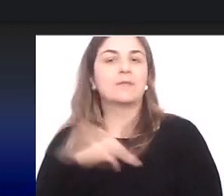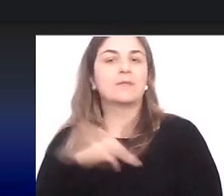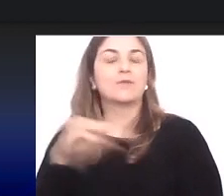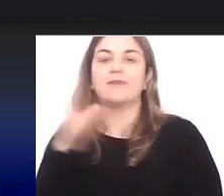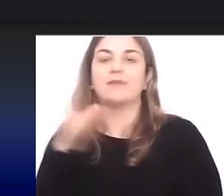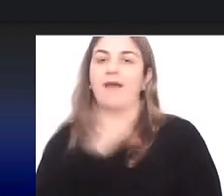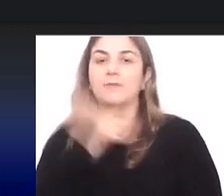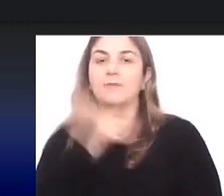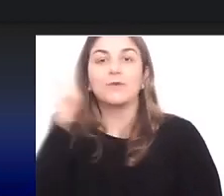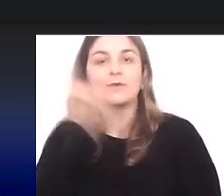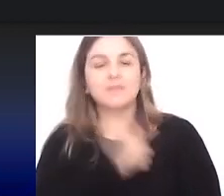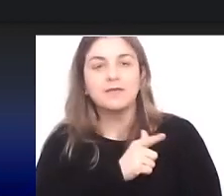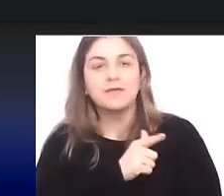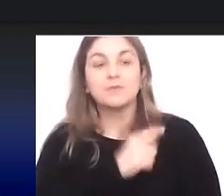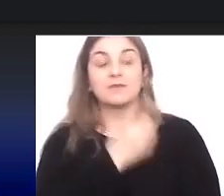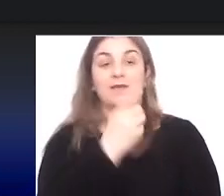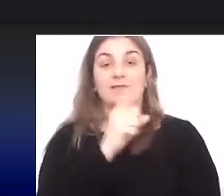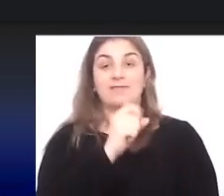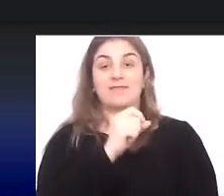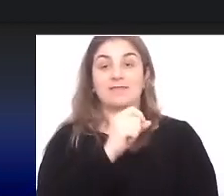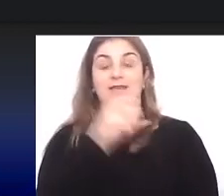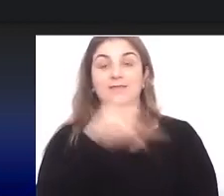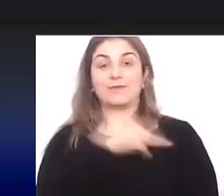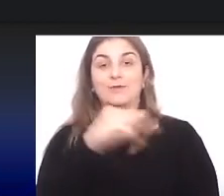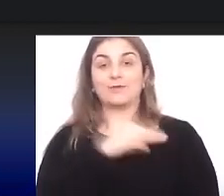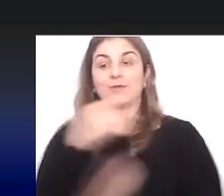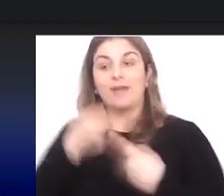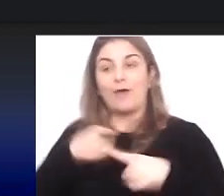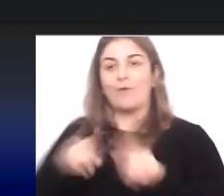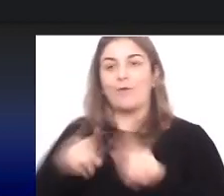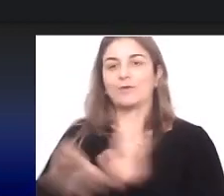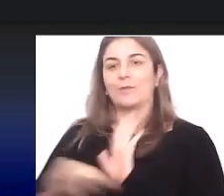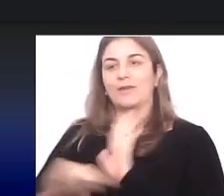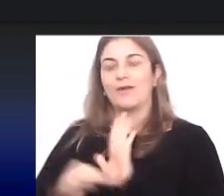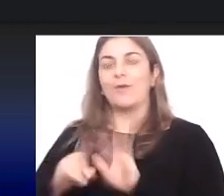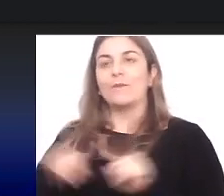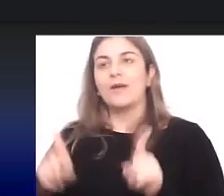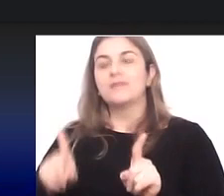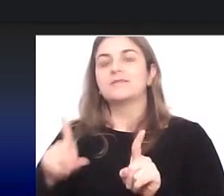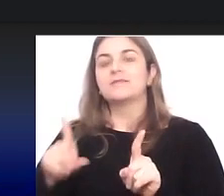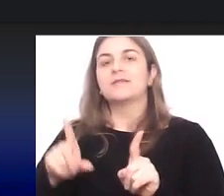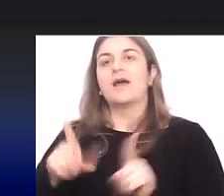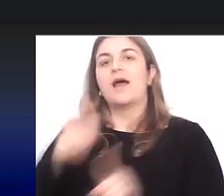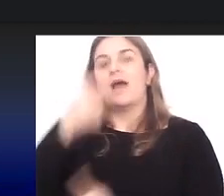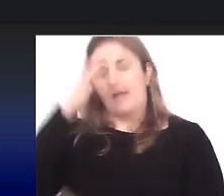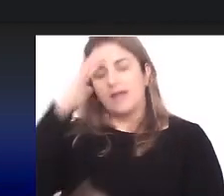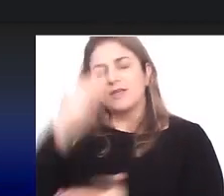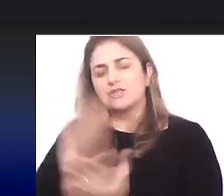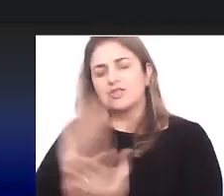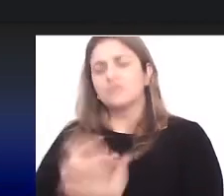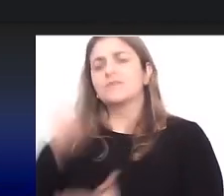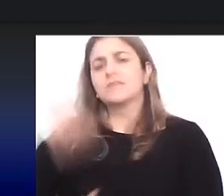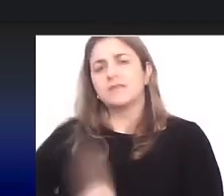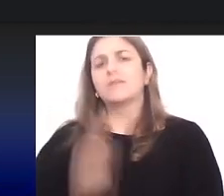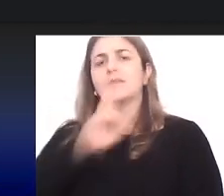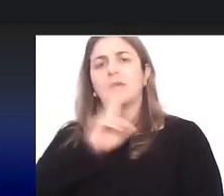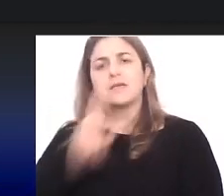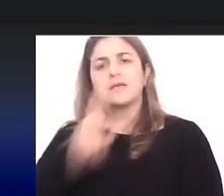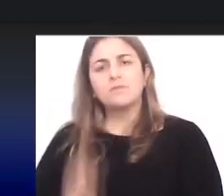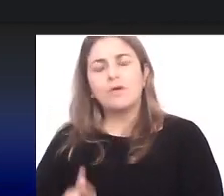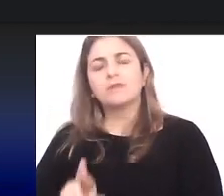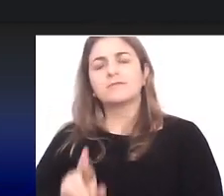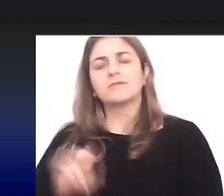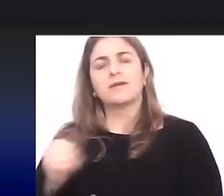e 10 minutos para cada um dos debatedores, poderão nos trazer uma luz e um